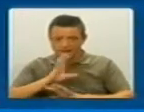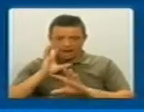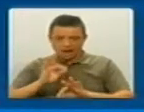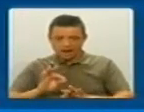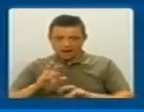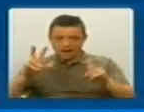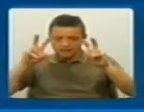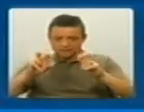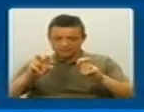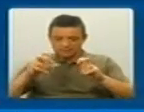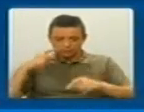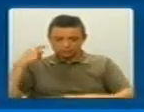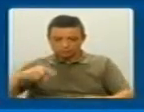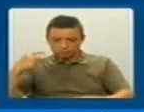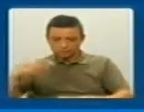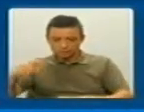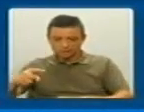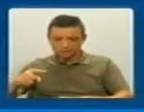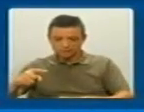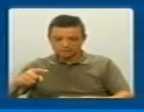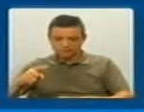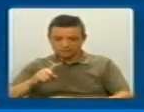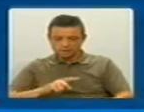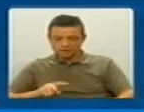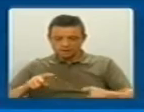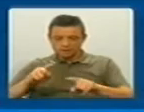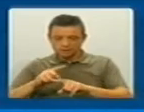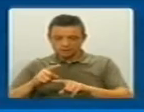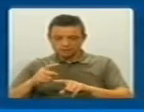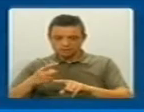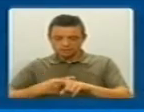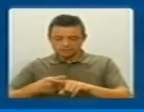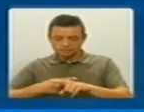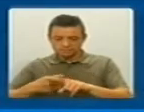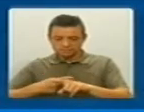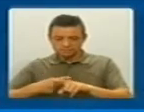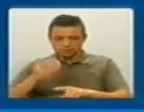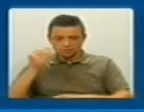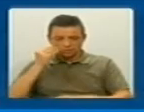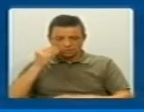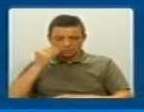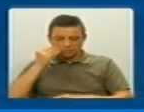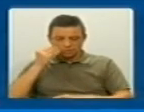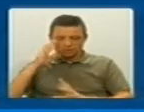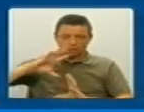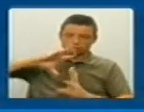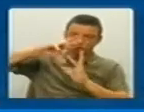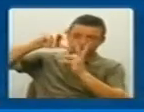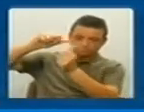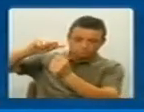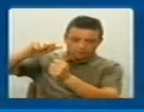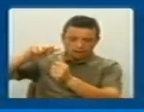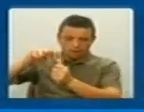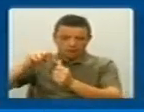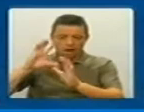temas do cotidiano, não é? Precisamente a questão da fraude bancária. E é uma questão interessante saber como é que a exploração espacial pode ajudar